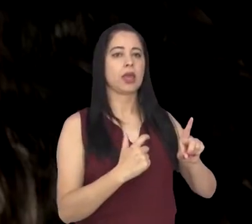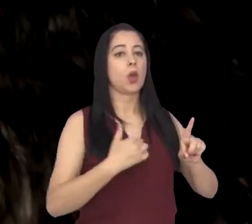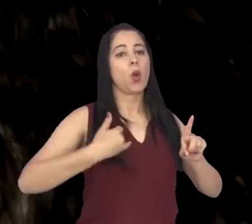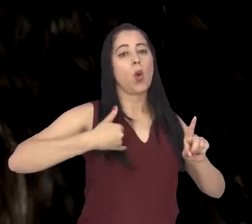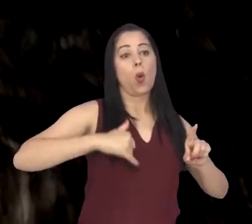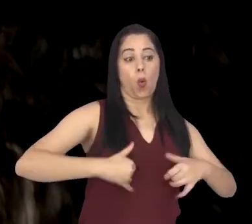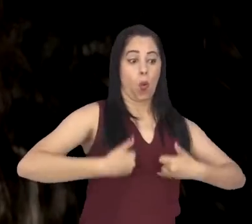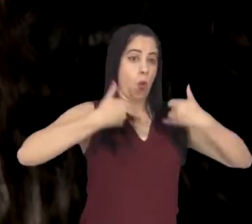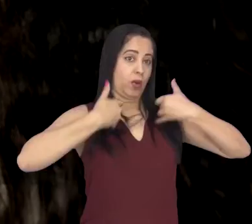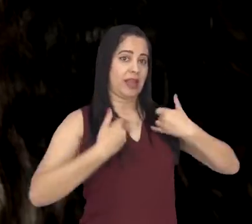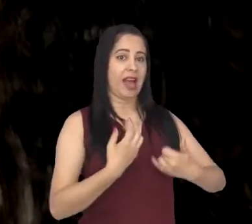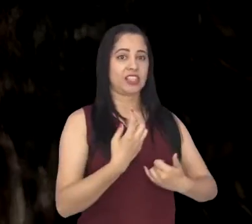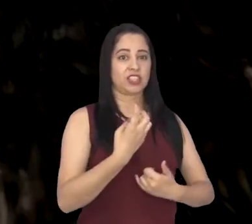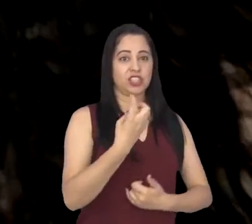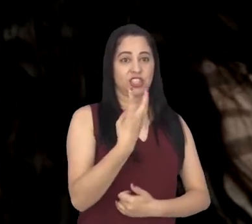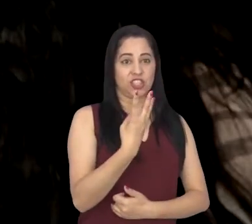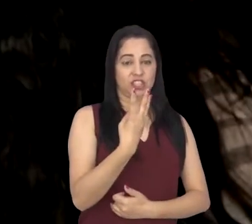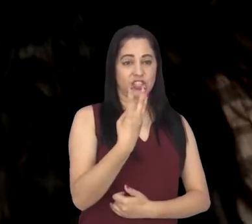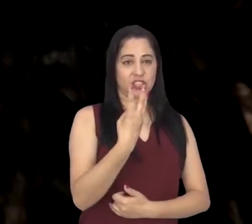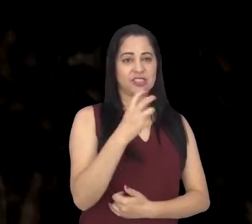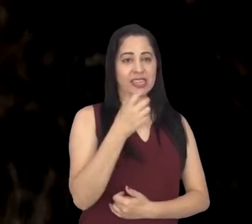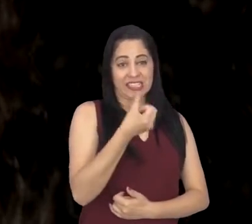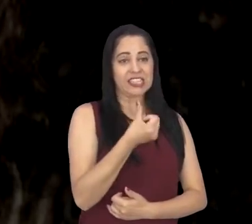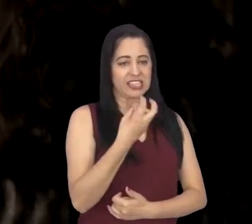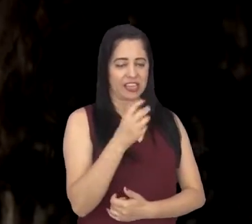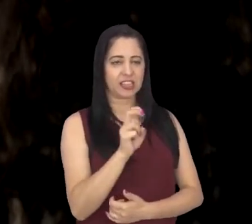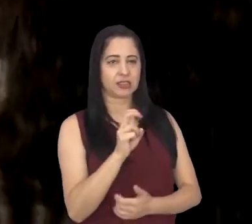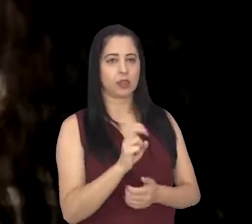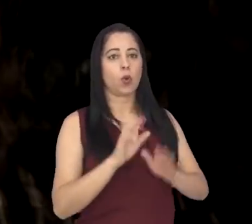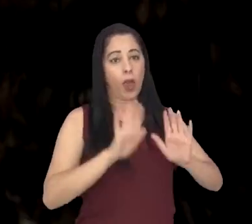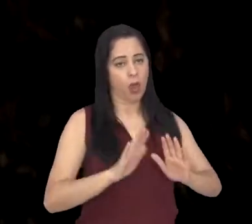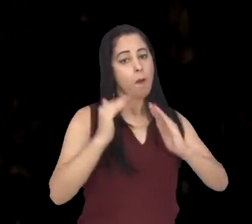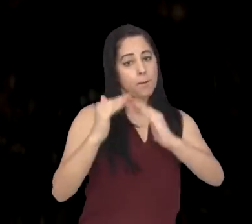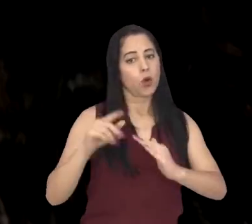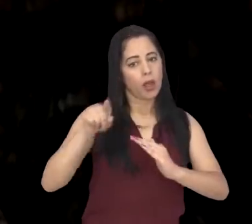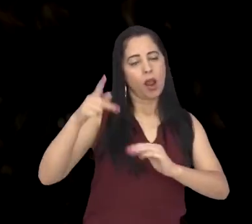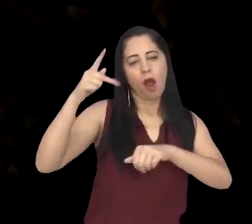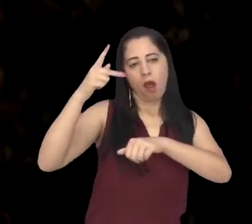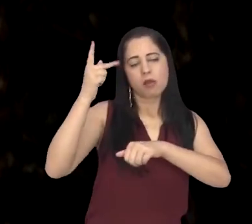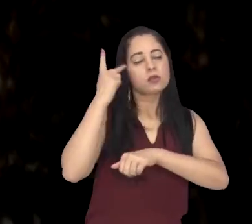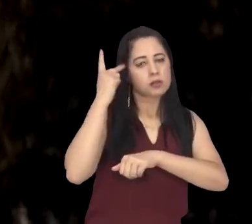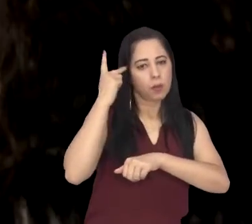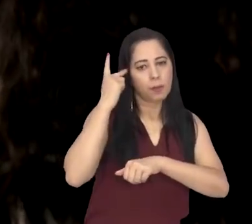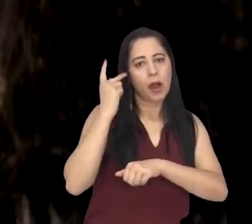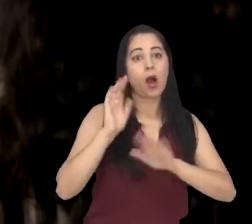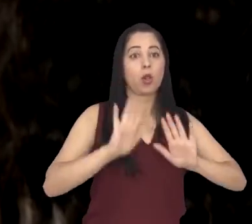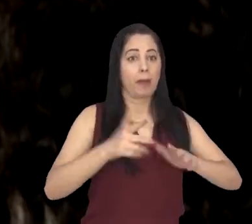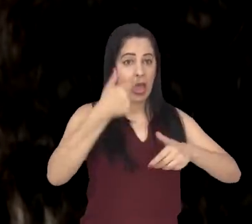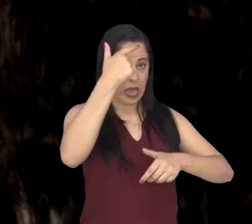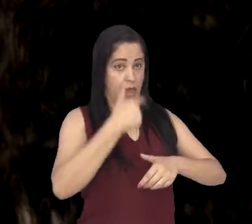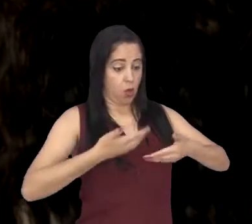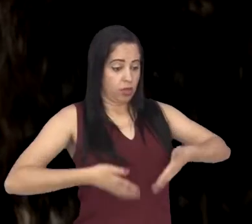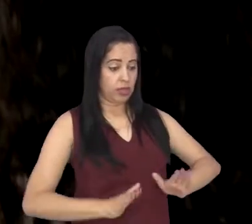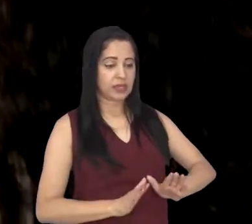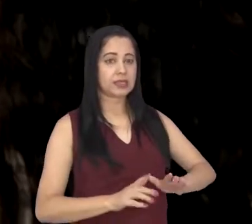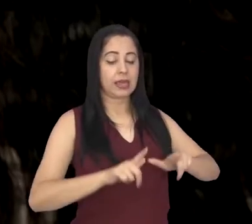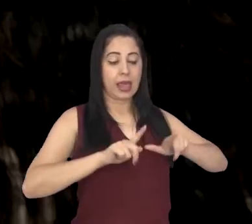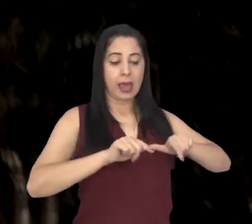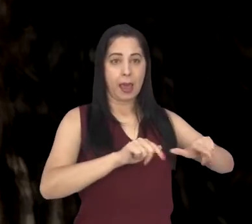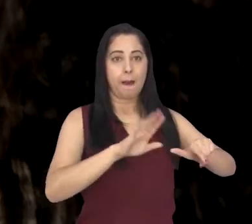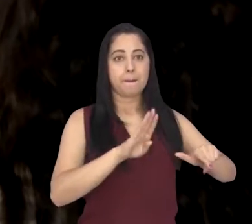capricorniano. Uau! Mas a minha vida basicamente se passou em São Paulo. Quer dizer, eu sou oriundo de